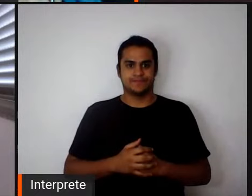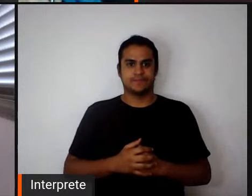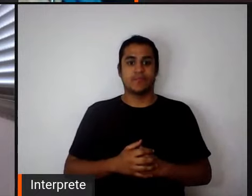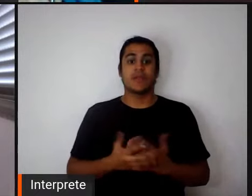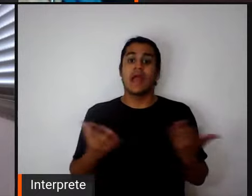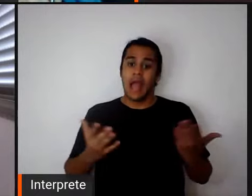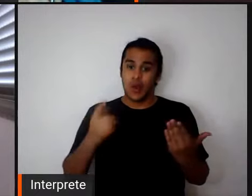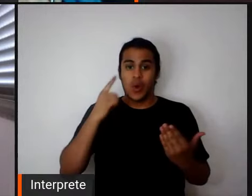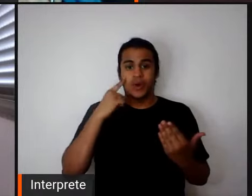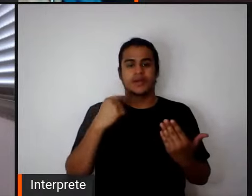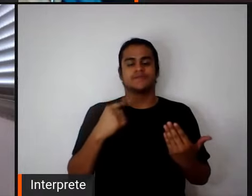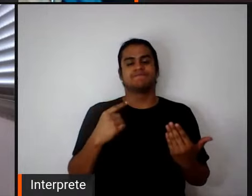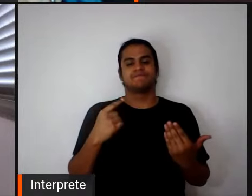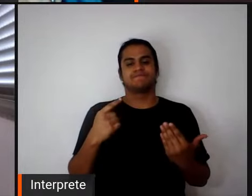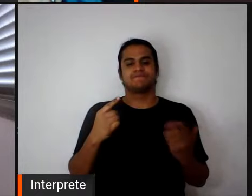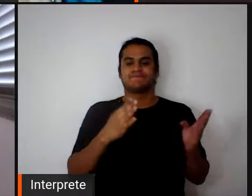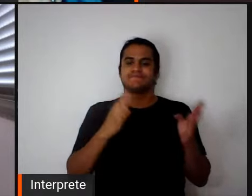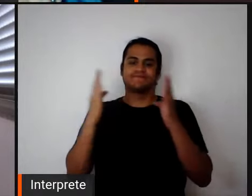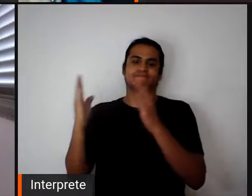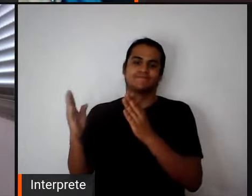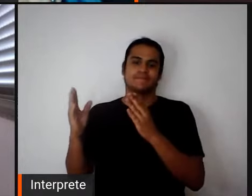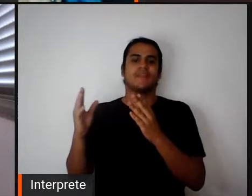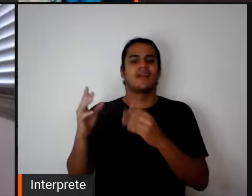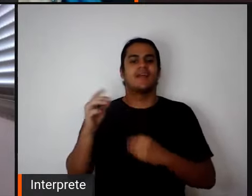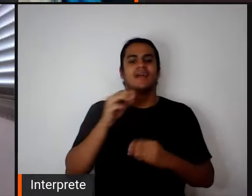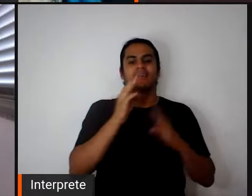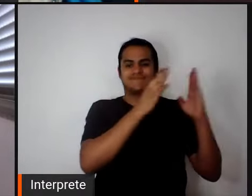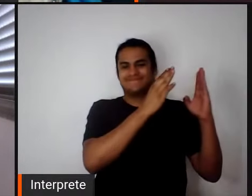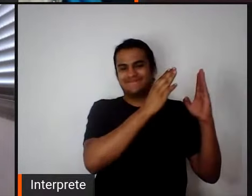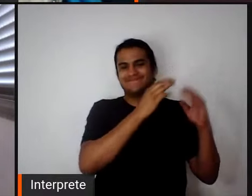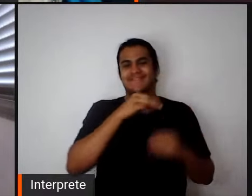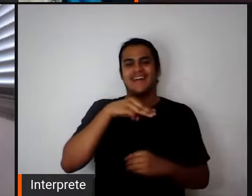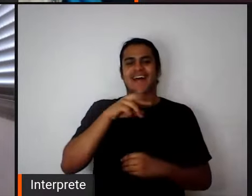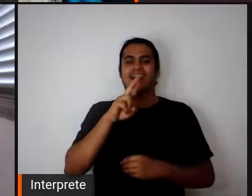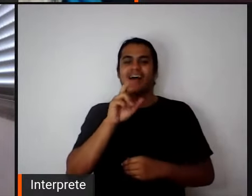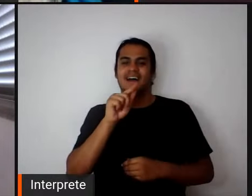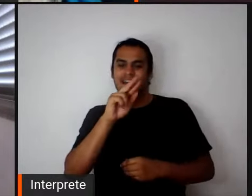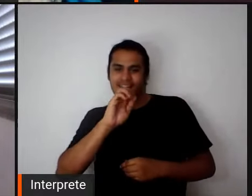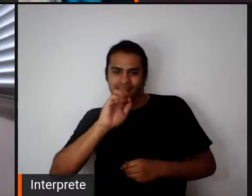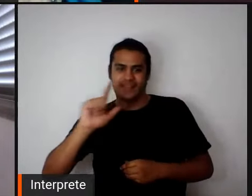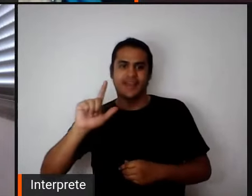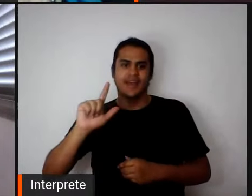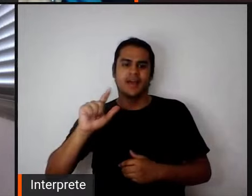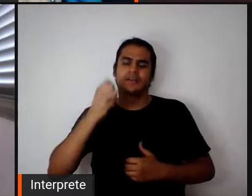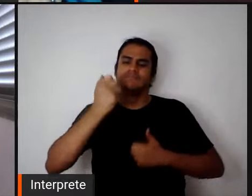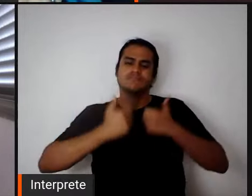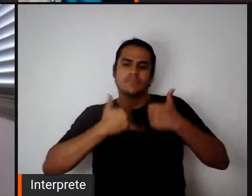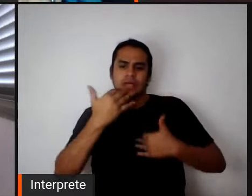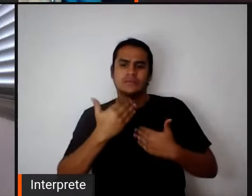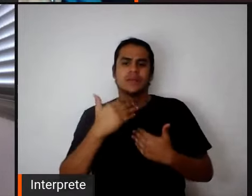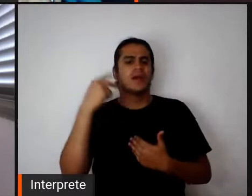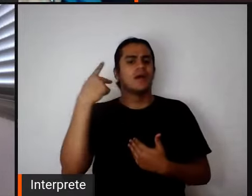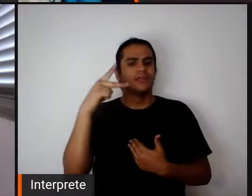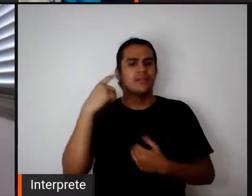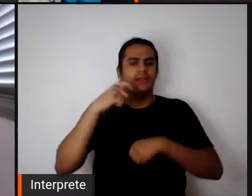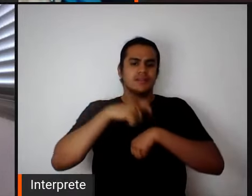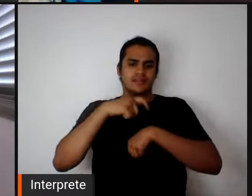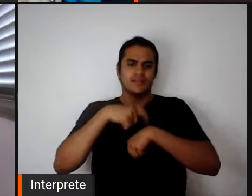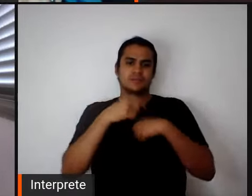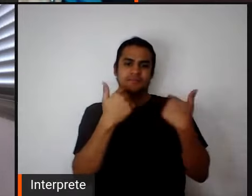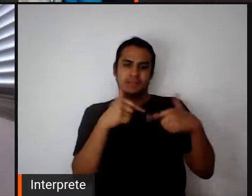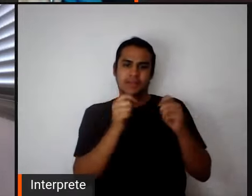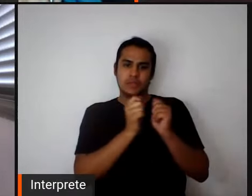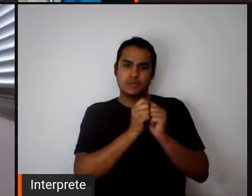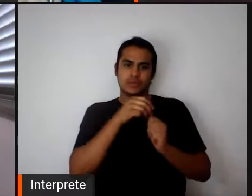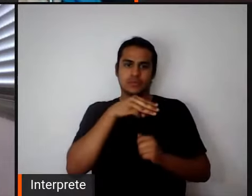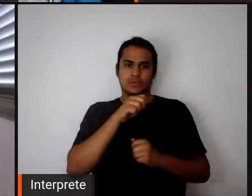Raquel, para que ela fale um pouco das nossas atividades no Instituto, das atividades recentes também com Maureen em relação às exposições, né?